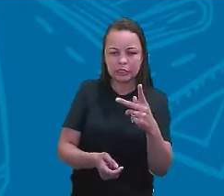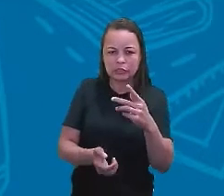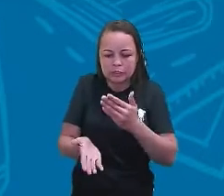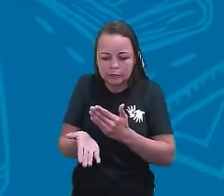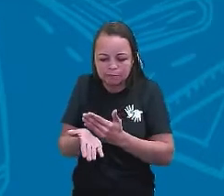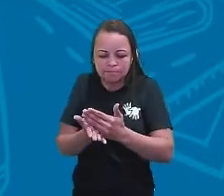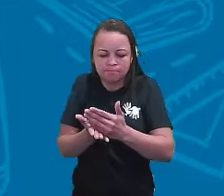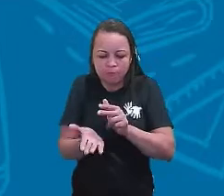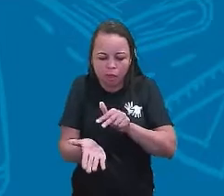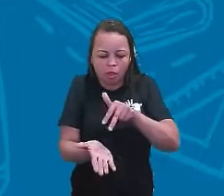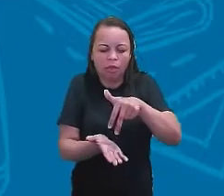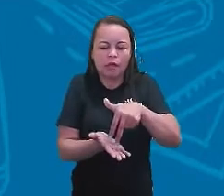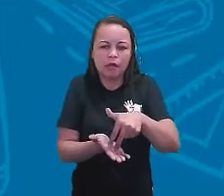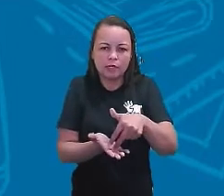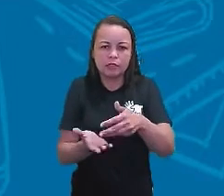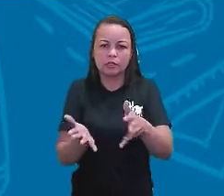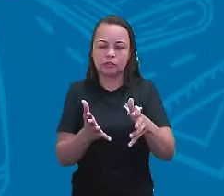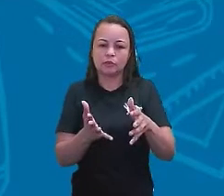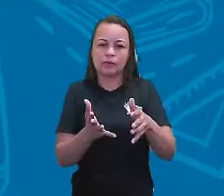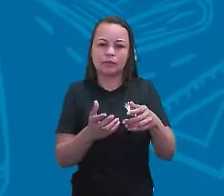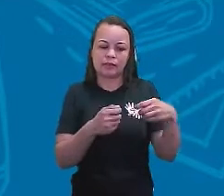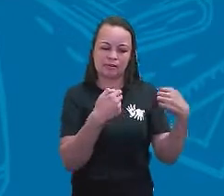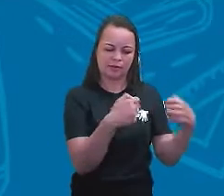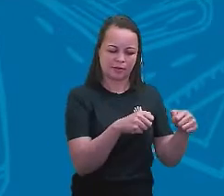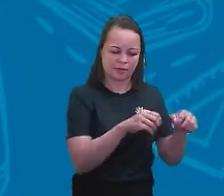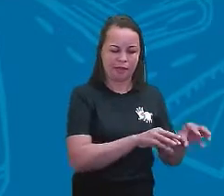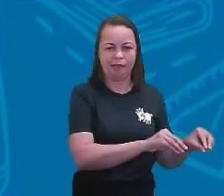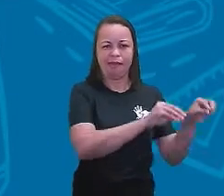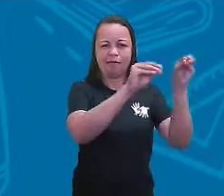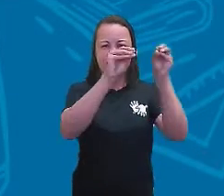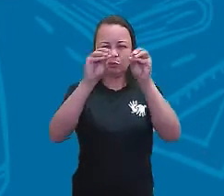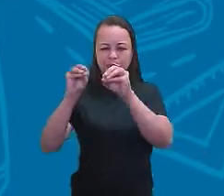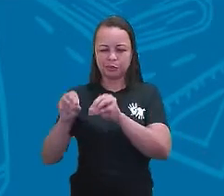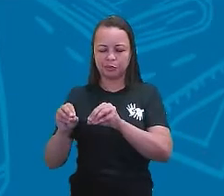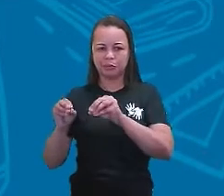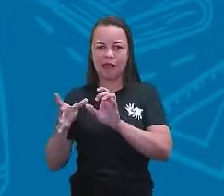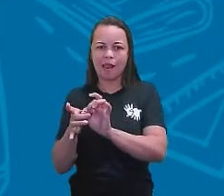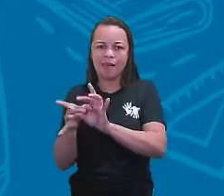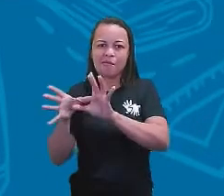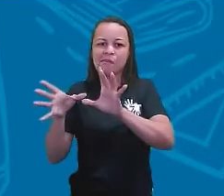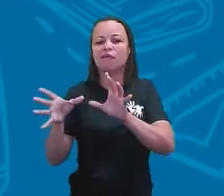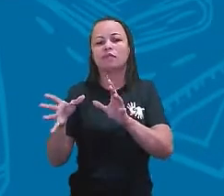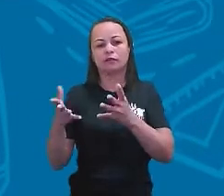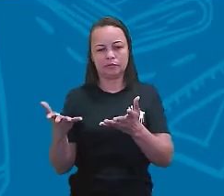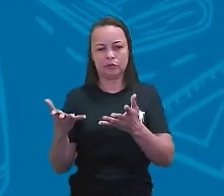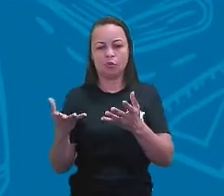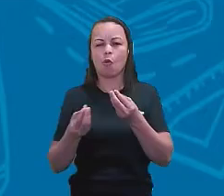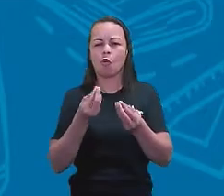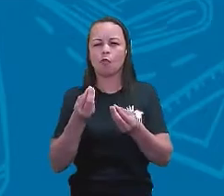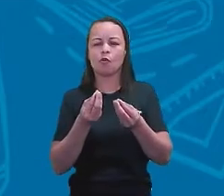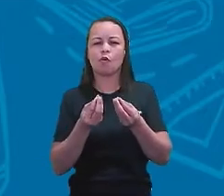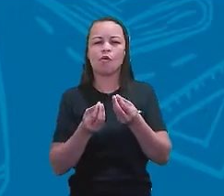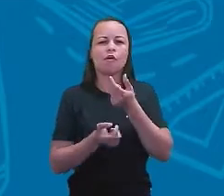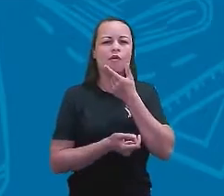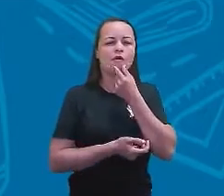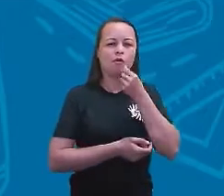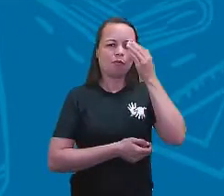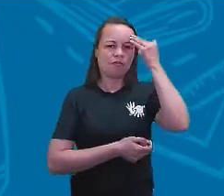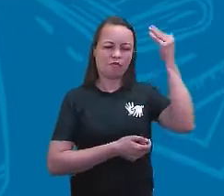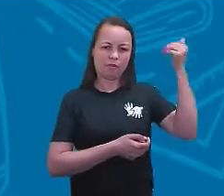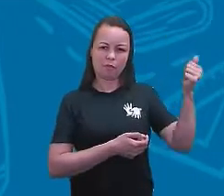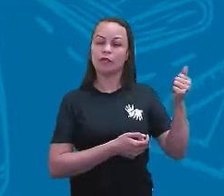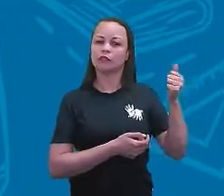passo gigantesco para sair do reino da necessidade para o reino da liberdade. Como diria Francis Bacon, conhecimento é